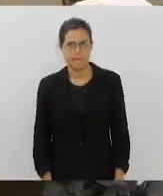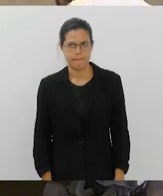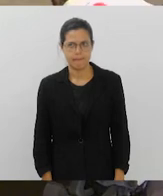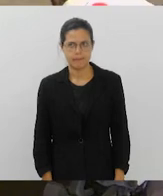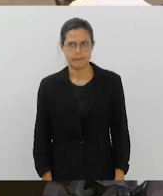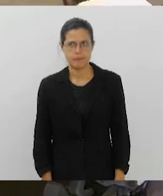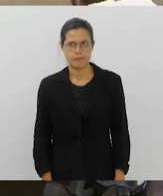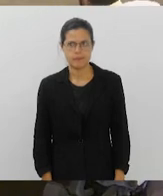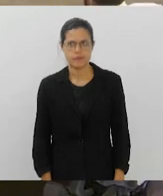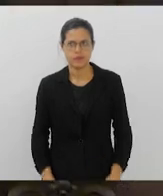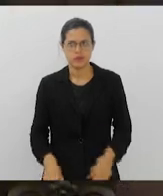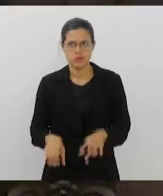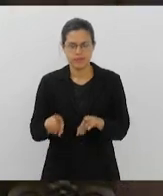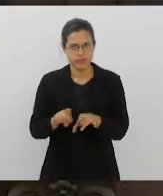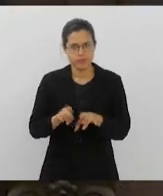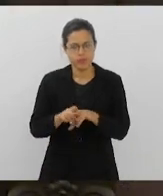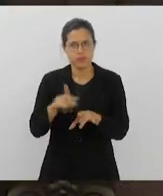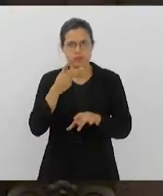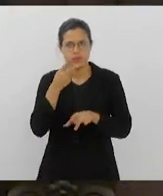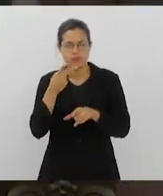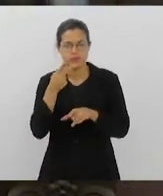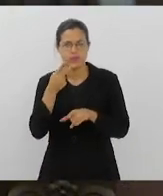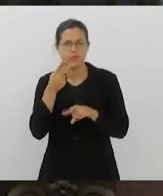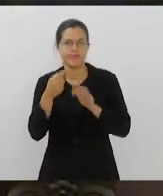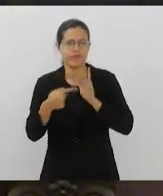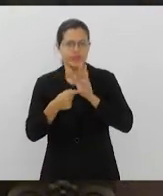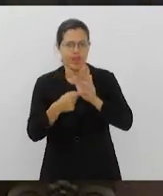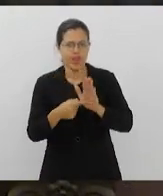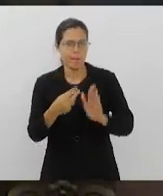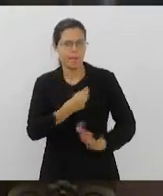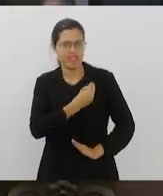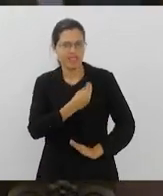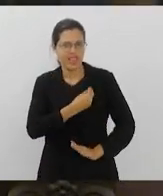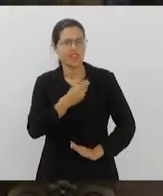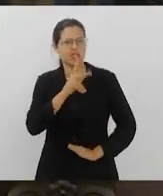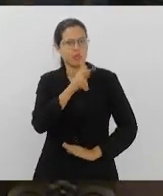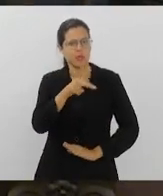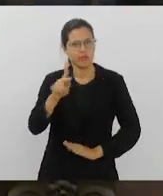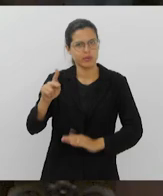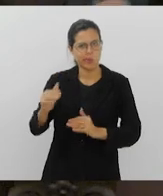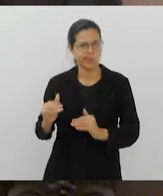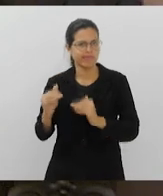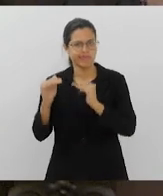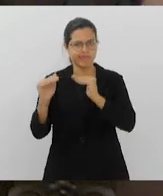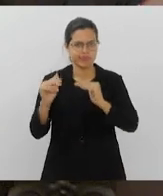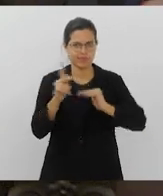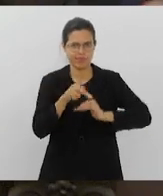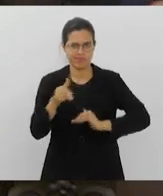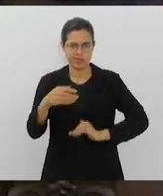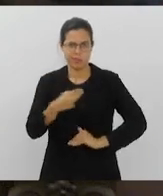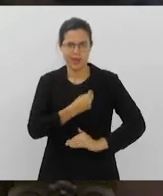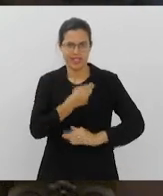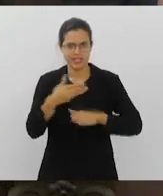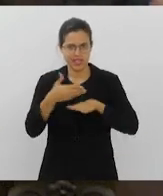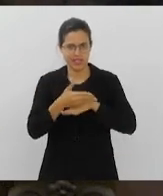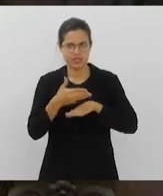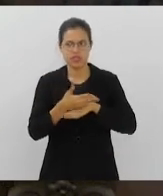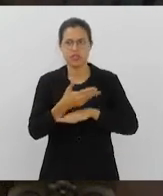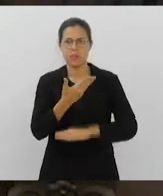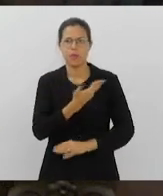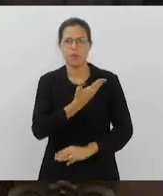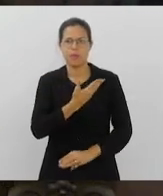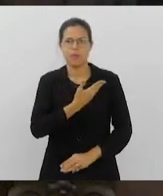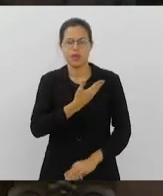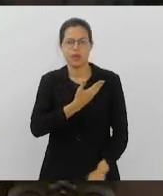Saudar a presença de grandes mestres, grão-mestres, aqui presentes. Meu amigo delegado de